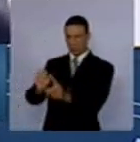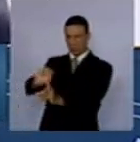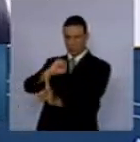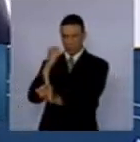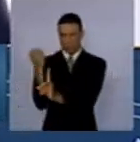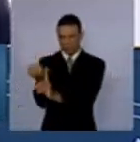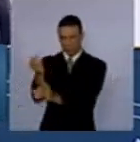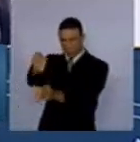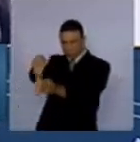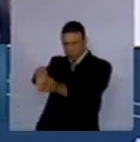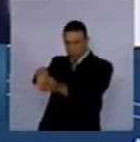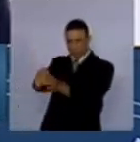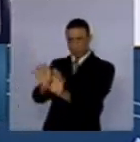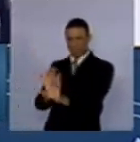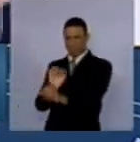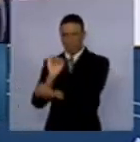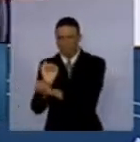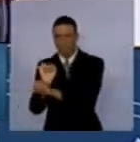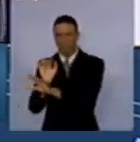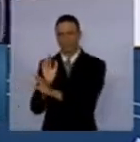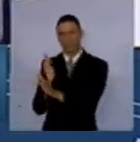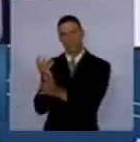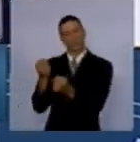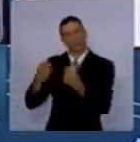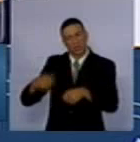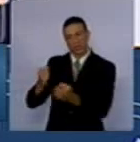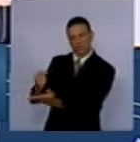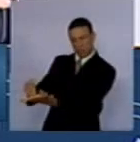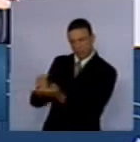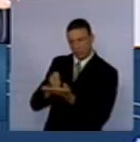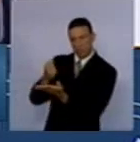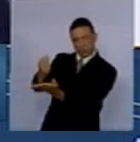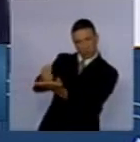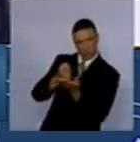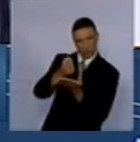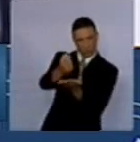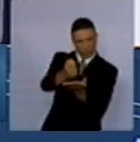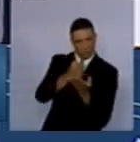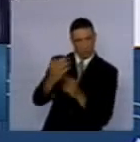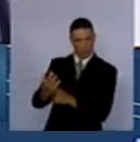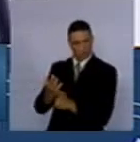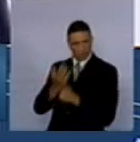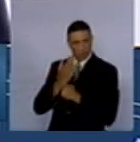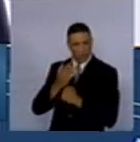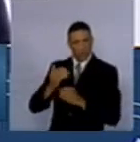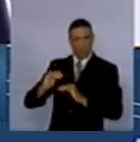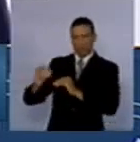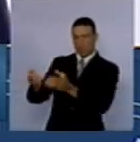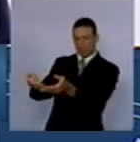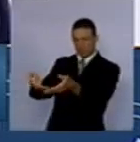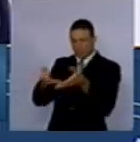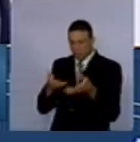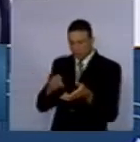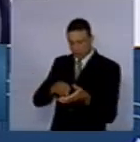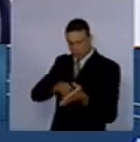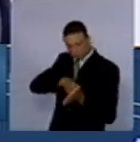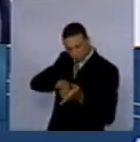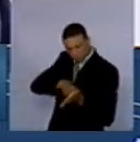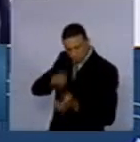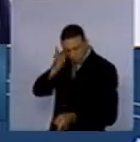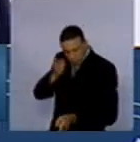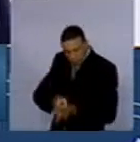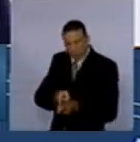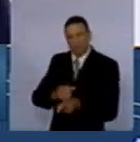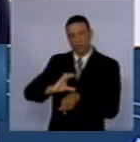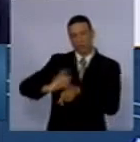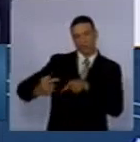interromper a palavra Então nós contamos com a colaboração de quem vai intervir para trazer esses informes interdisciplinares